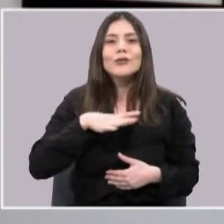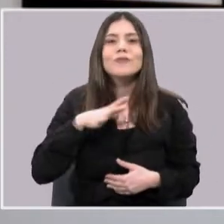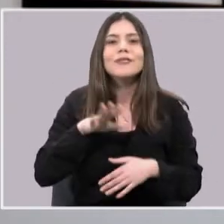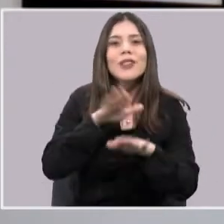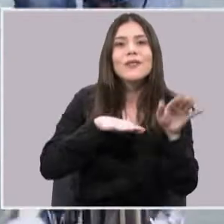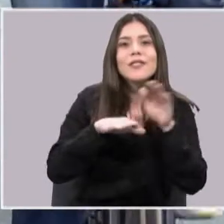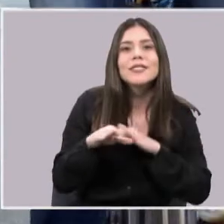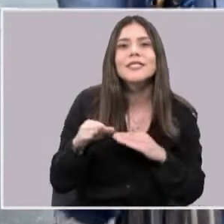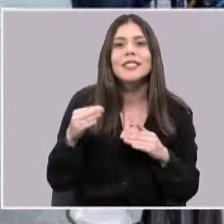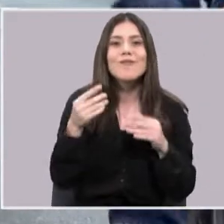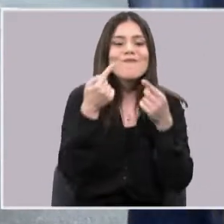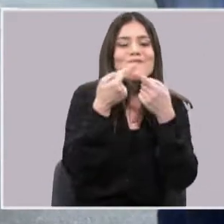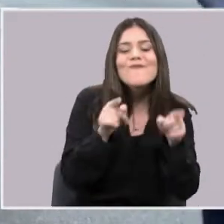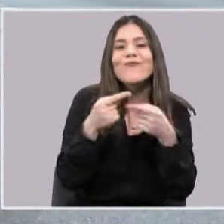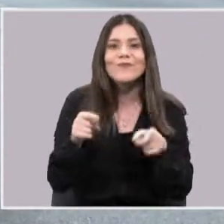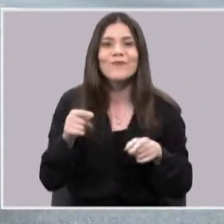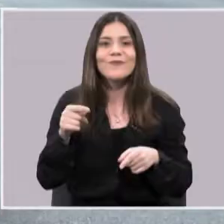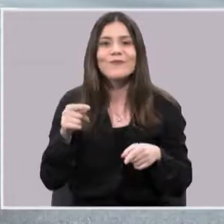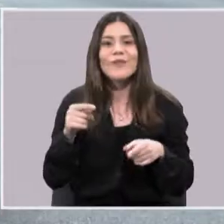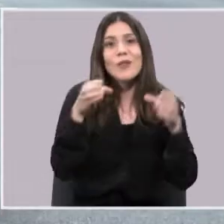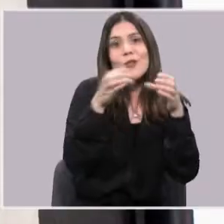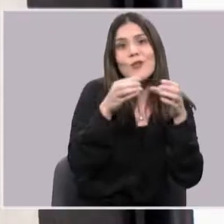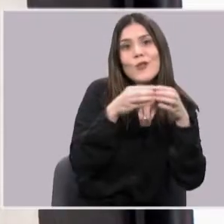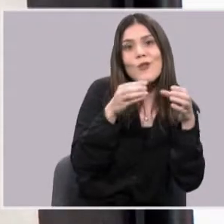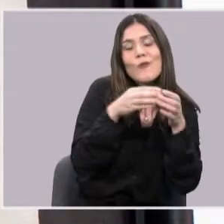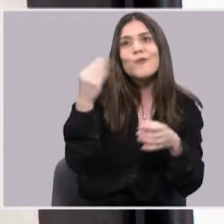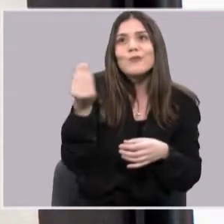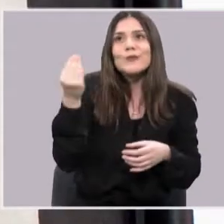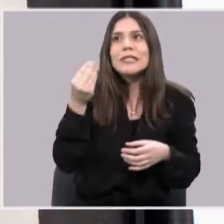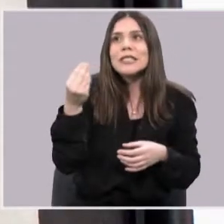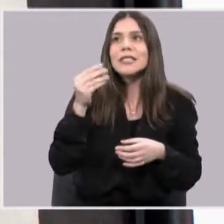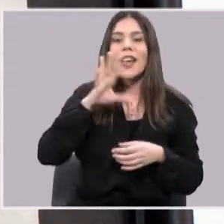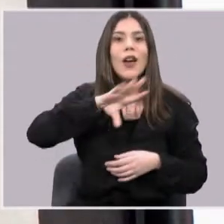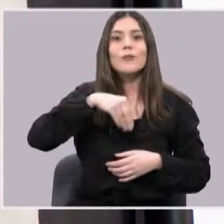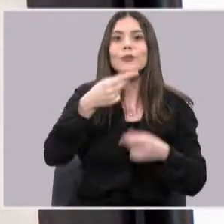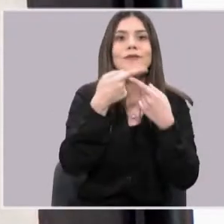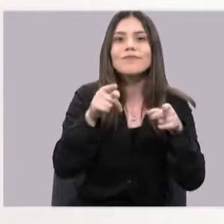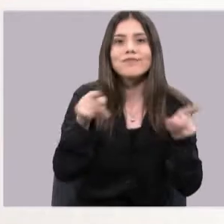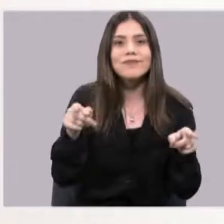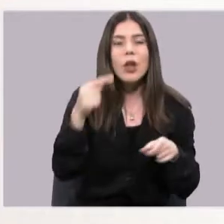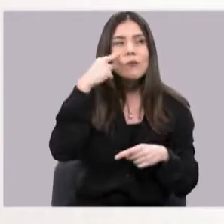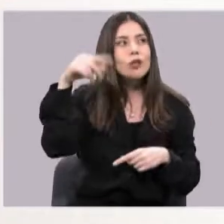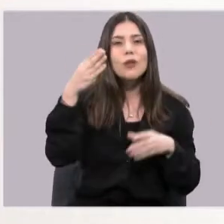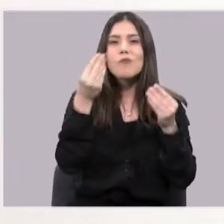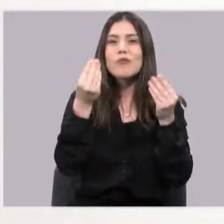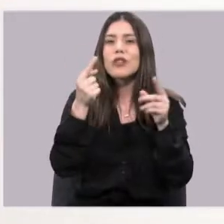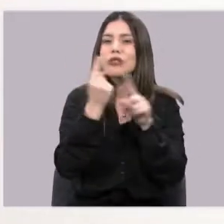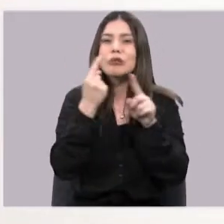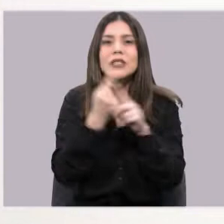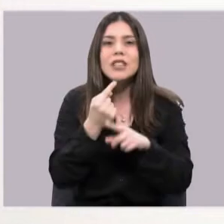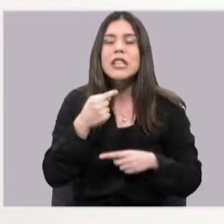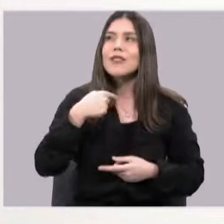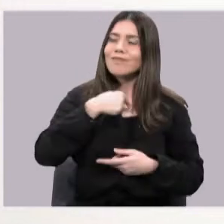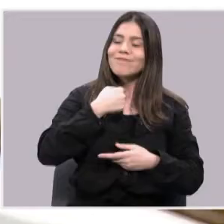o querer fazer mais do que eu gostava de fazer naquele momento. E a ajuda partidária abre outro mundo e nesse mundo mostra muitas